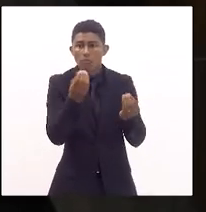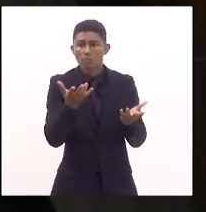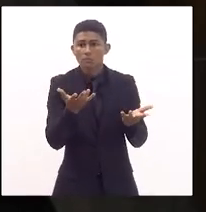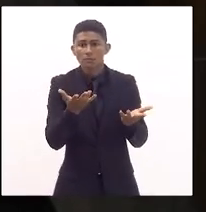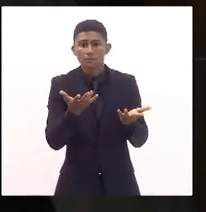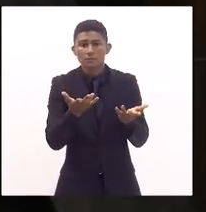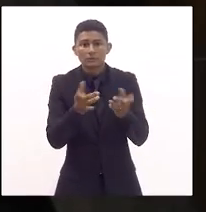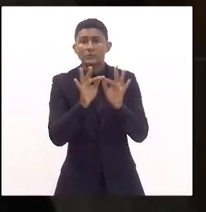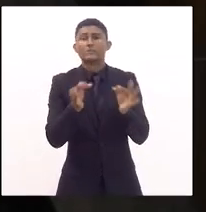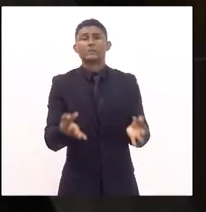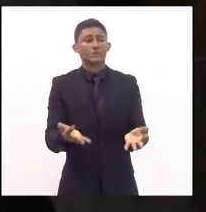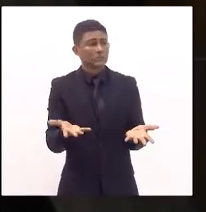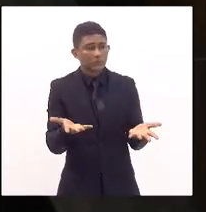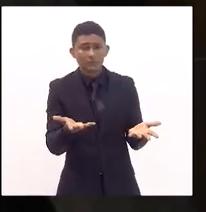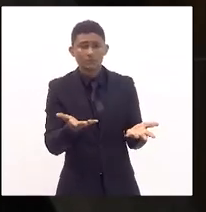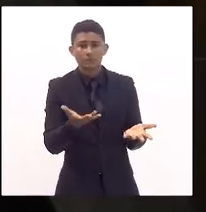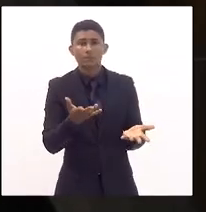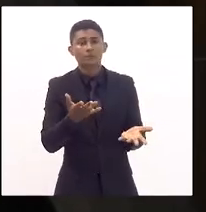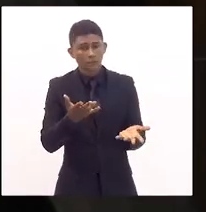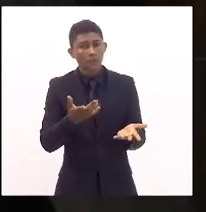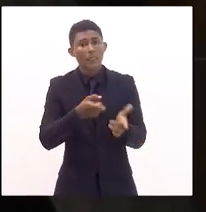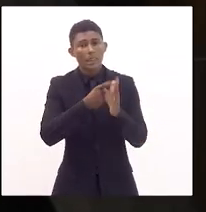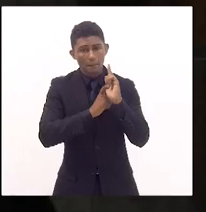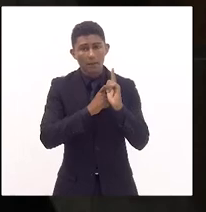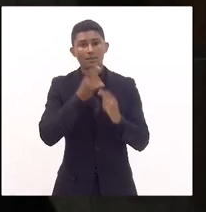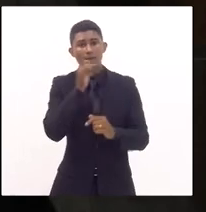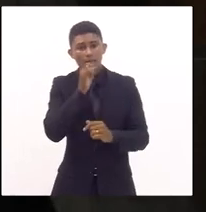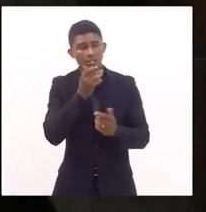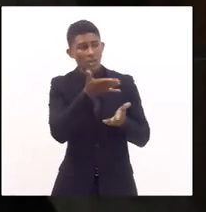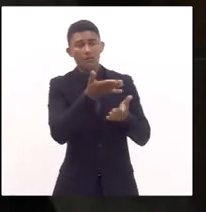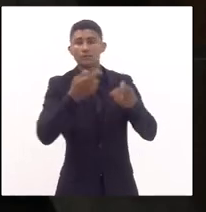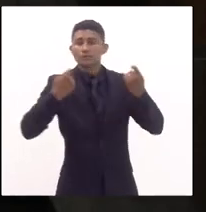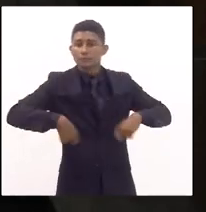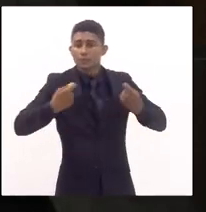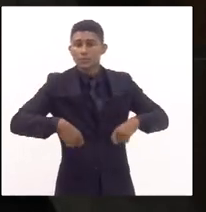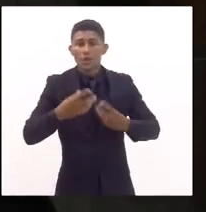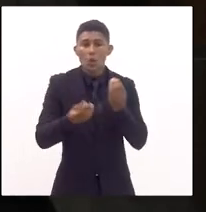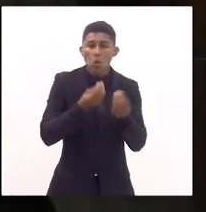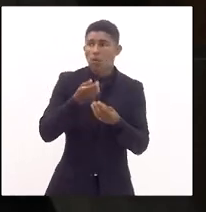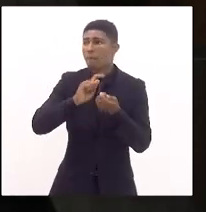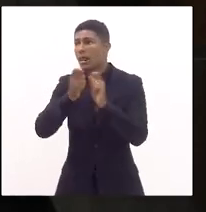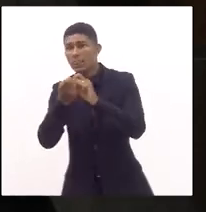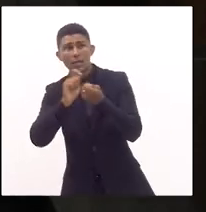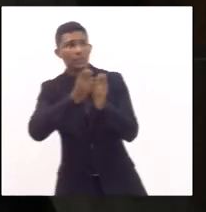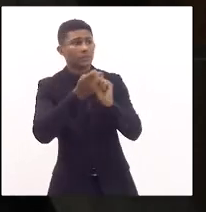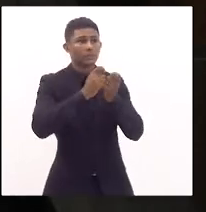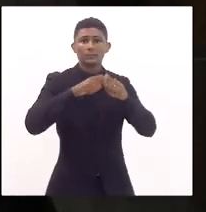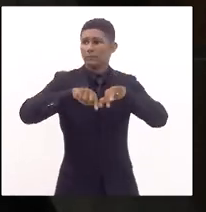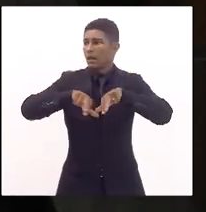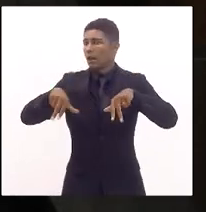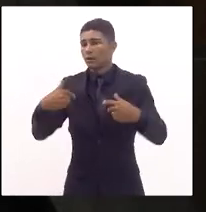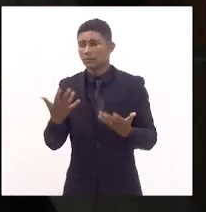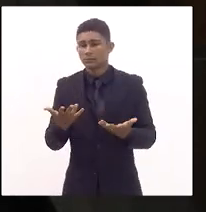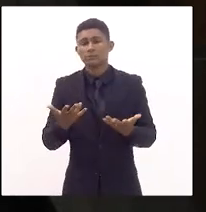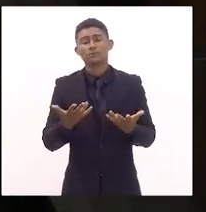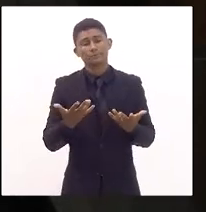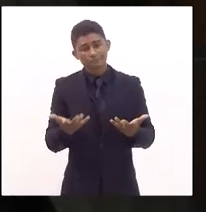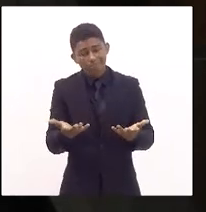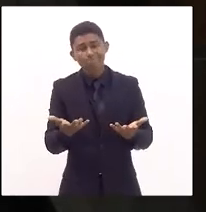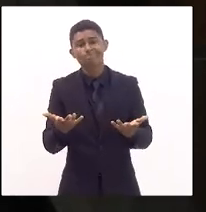insumos mínimos da modernidade, que dependem da energia elétrica, eles precisam fazer improvisações grotescas. Então, quero